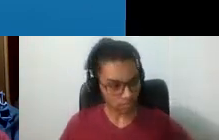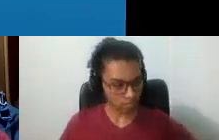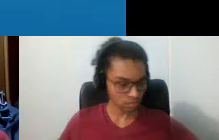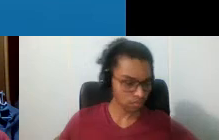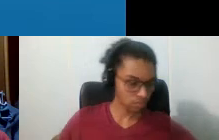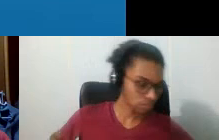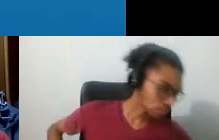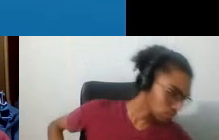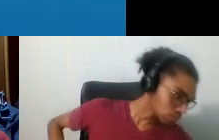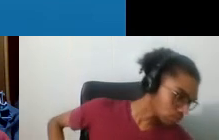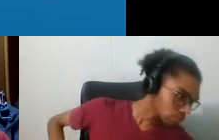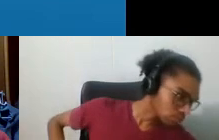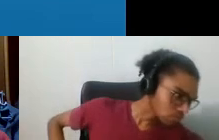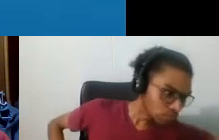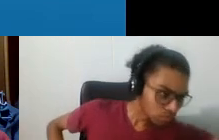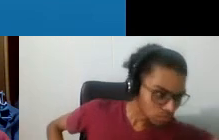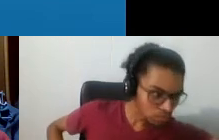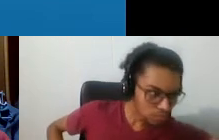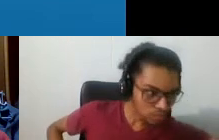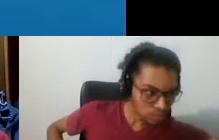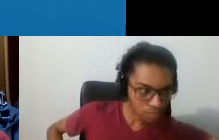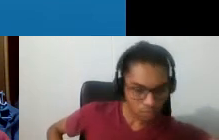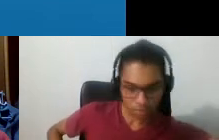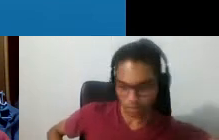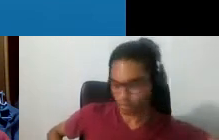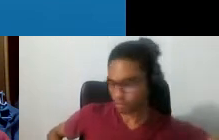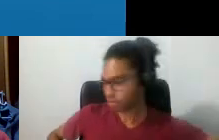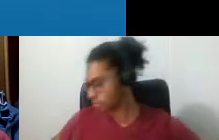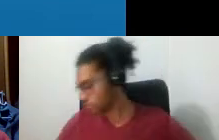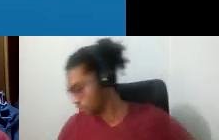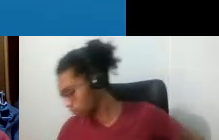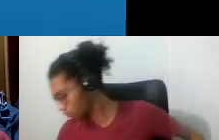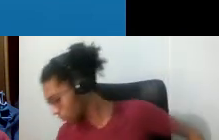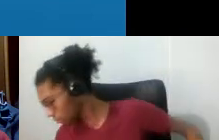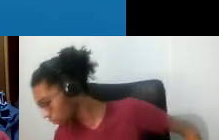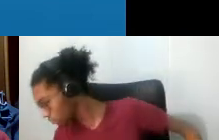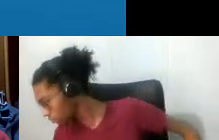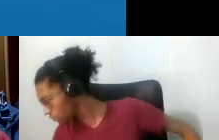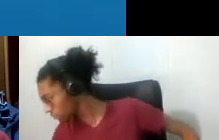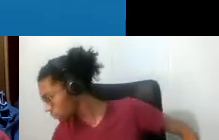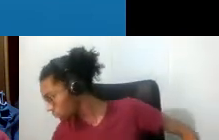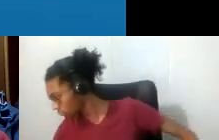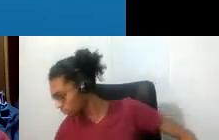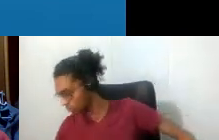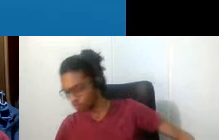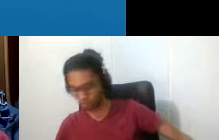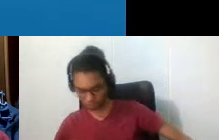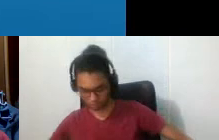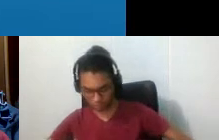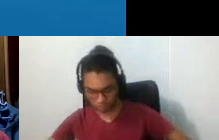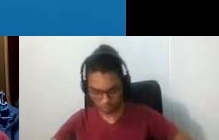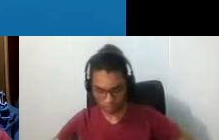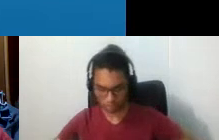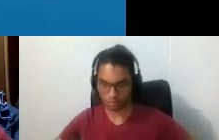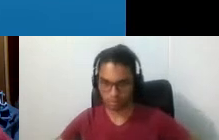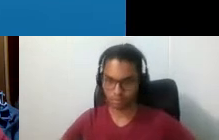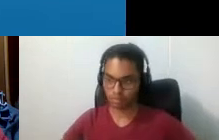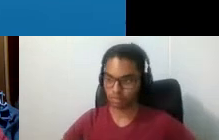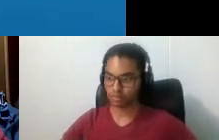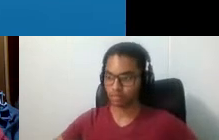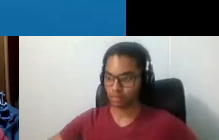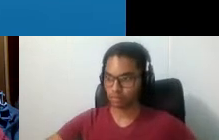fenômeno, mas a pergunta em si foi, a dilatação permite do material expandir ou contrair, isso